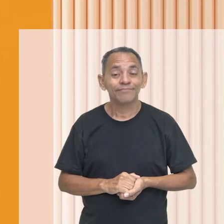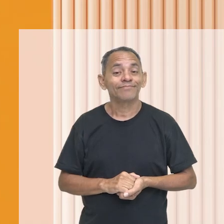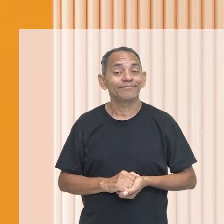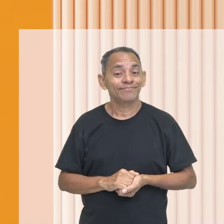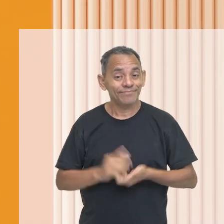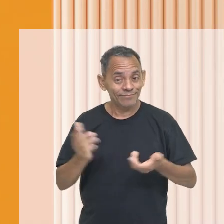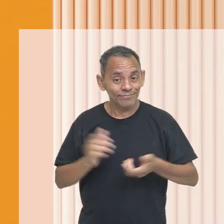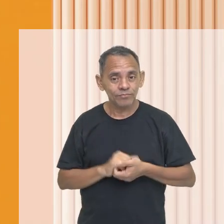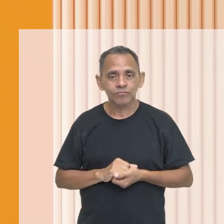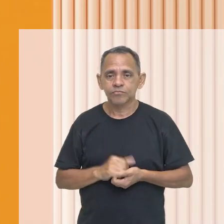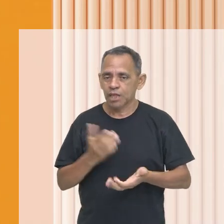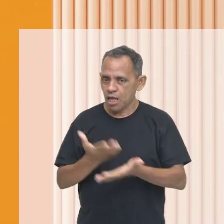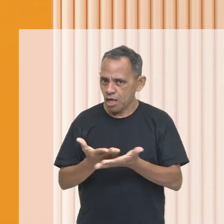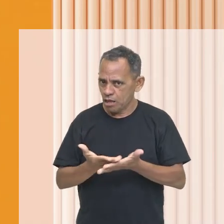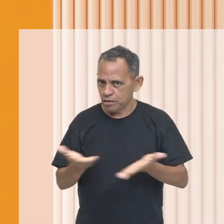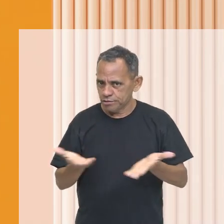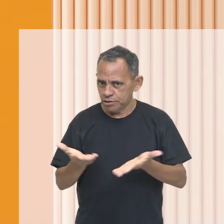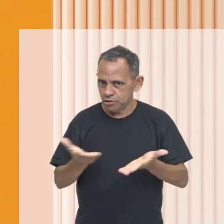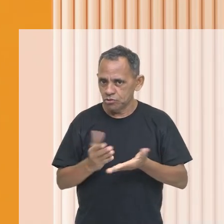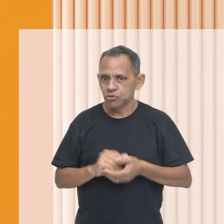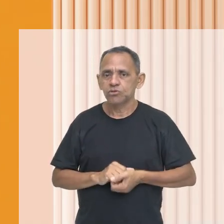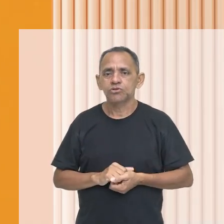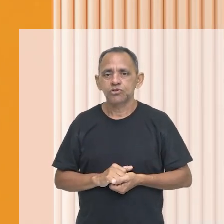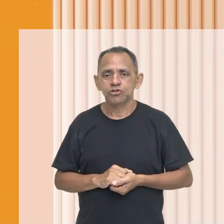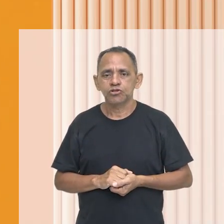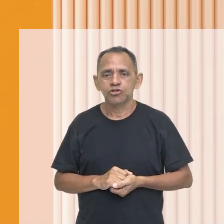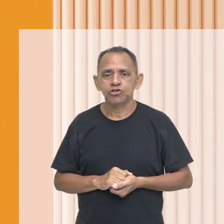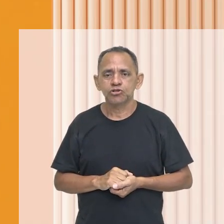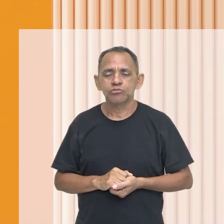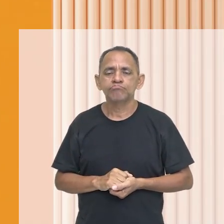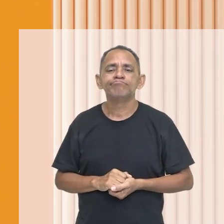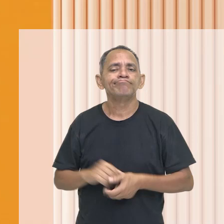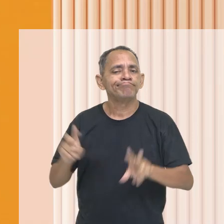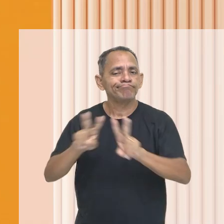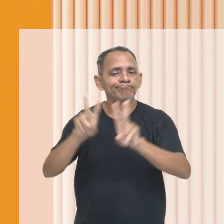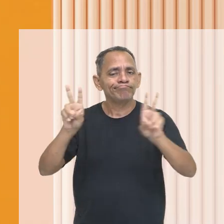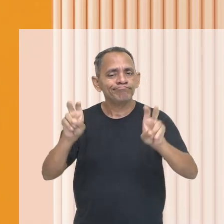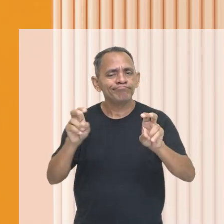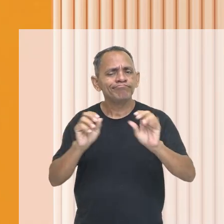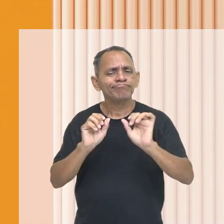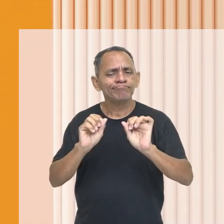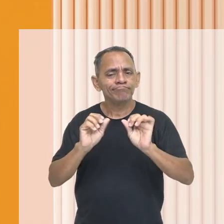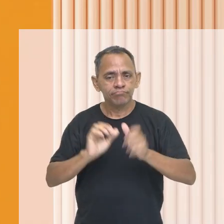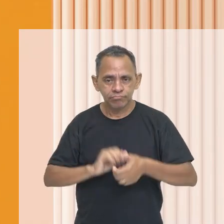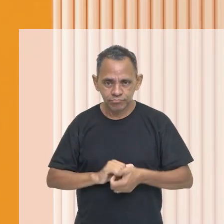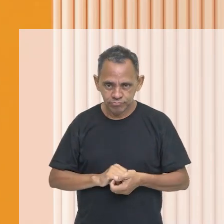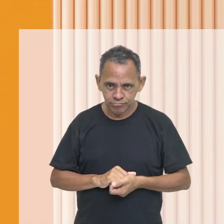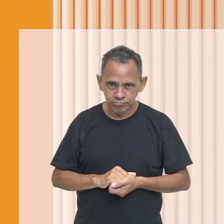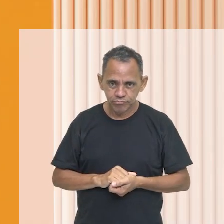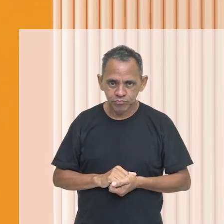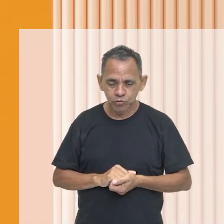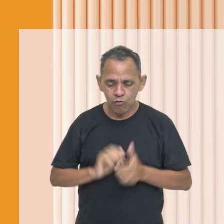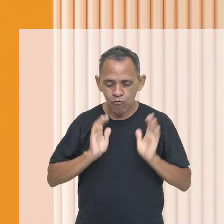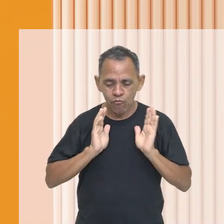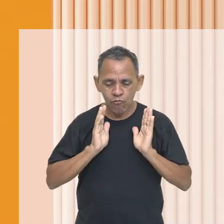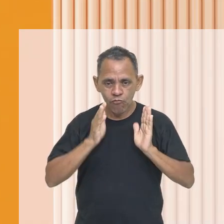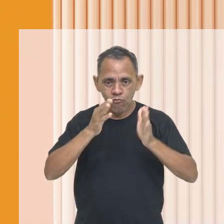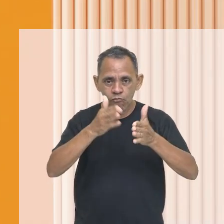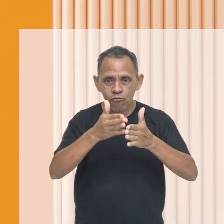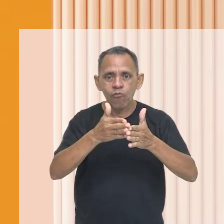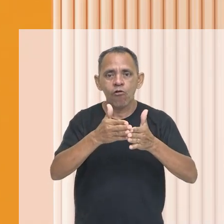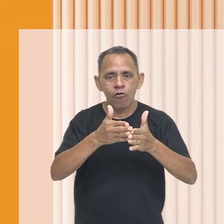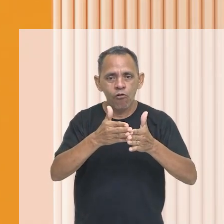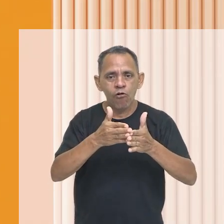Maravilha, né? E a nossa aula, ela estará, pautada justamente no foco